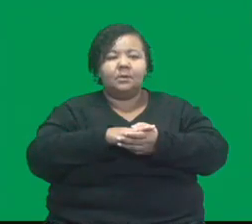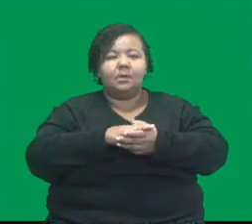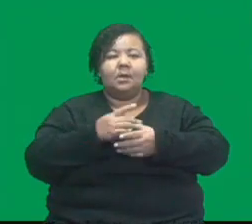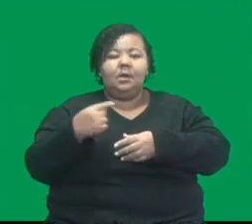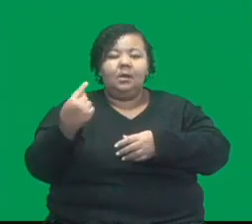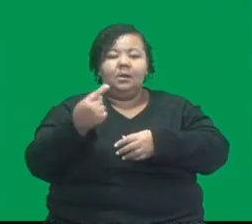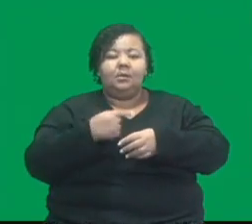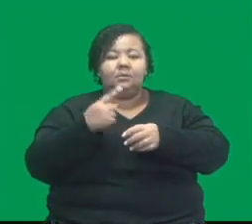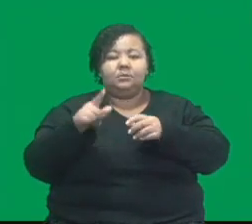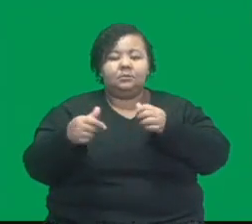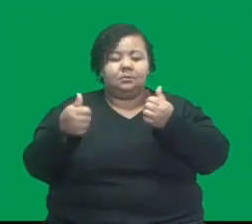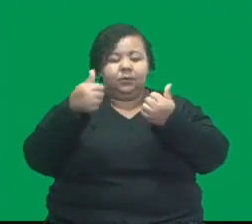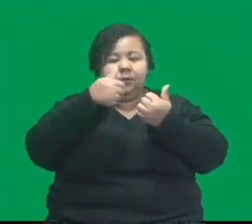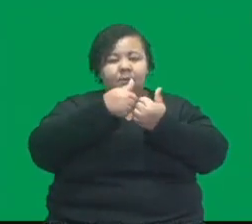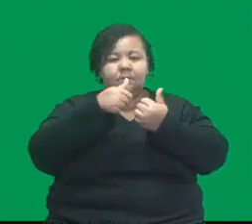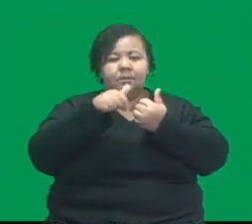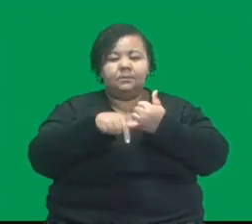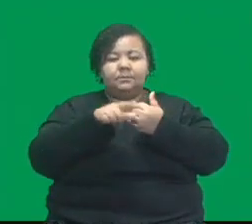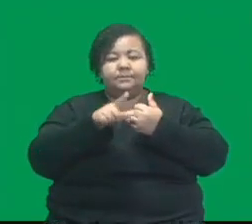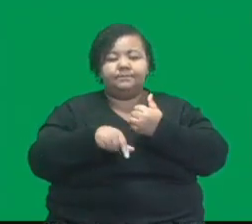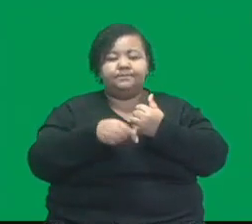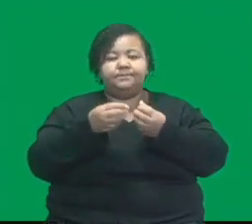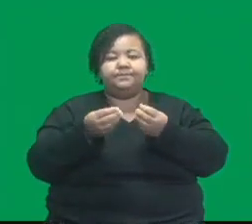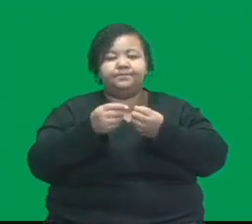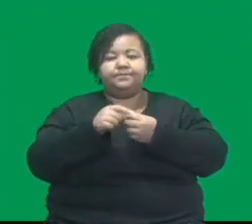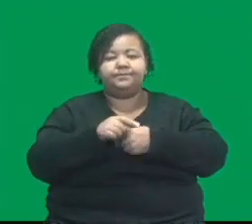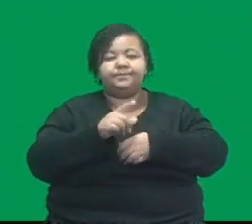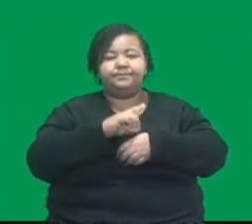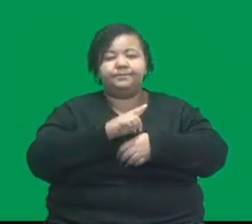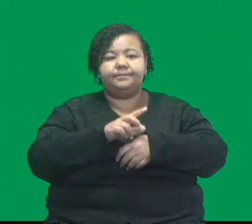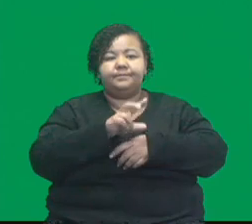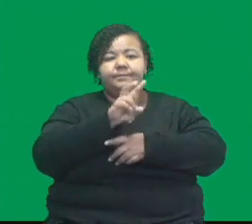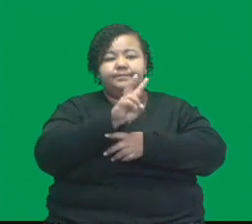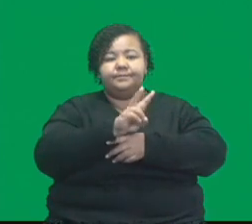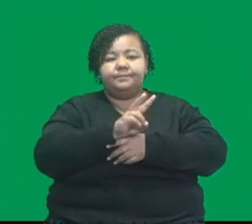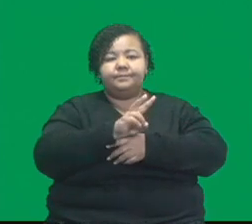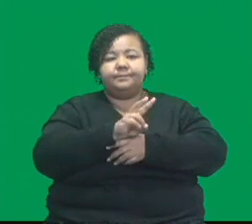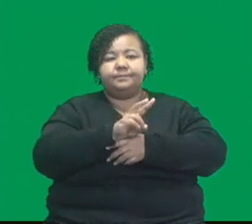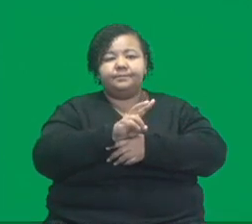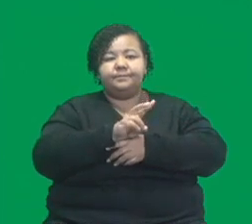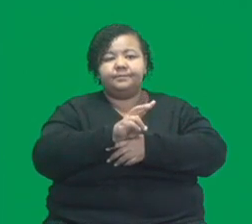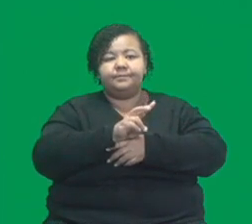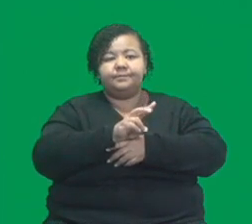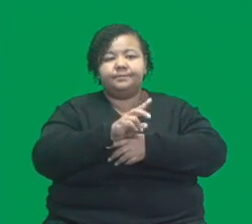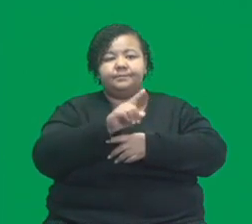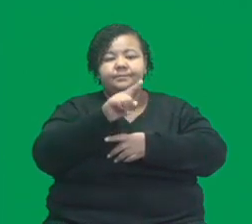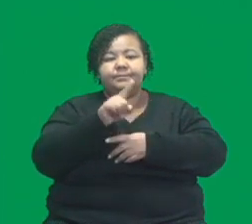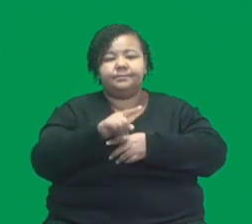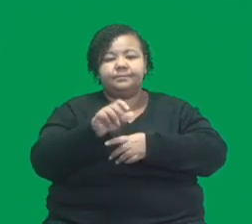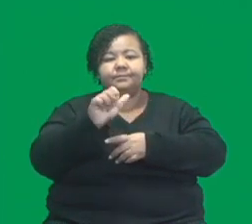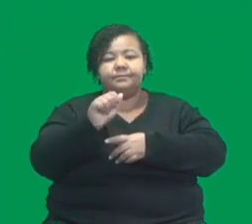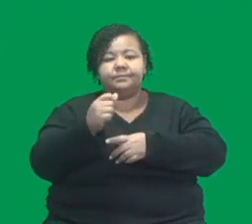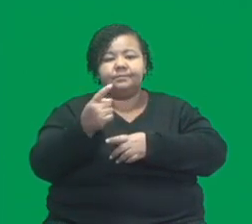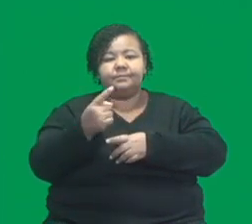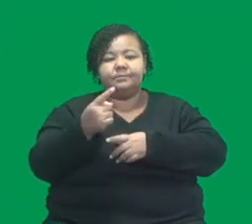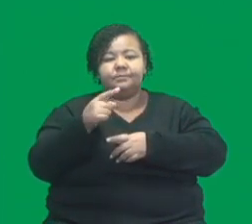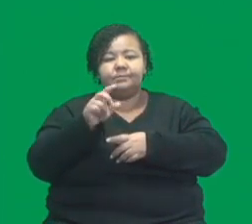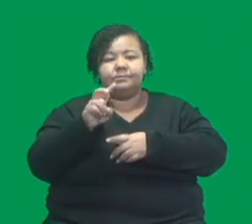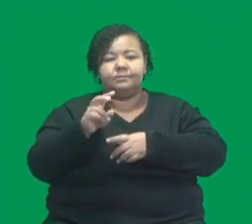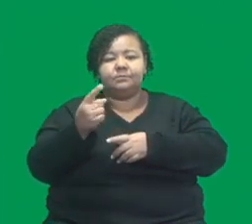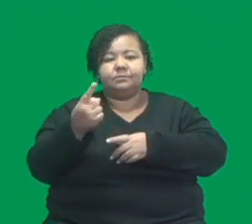que representá-lo numa equação. Então, nós temos v vai ser A1,